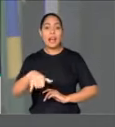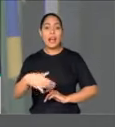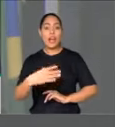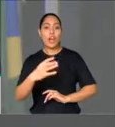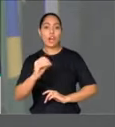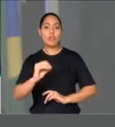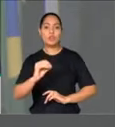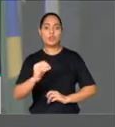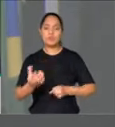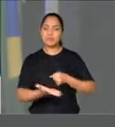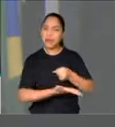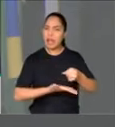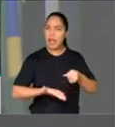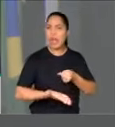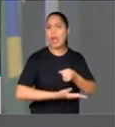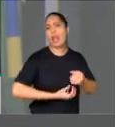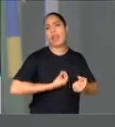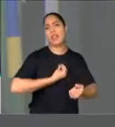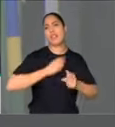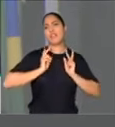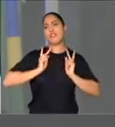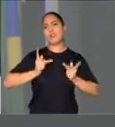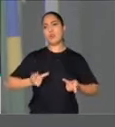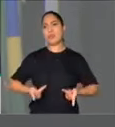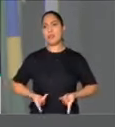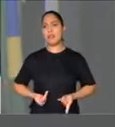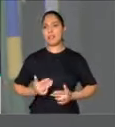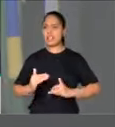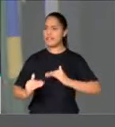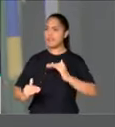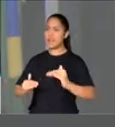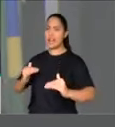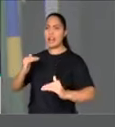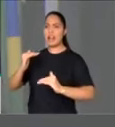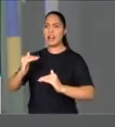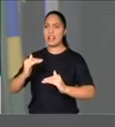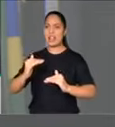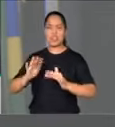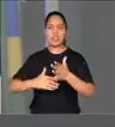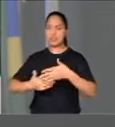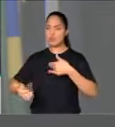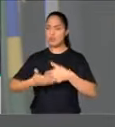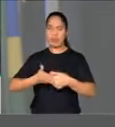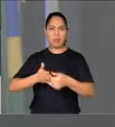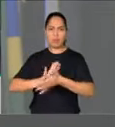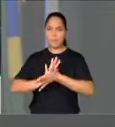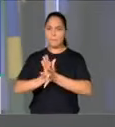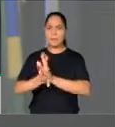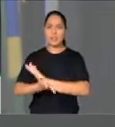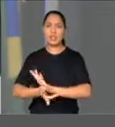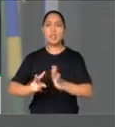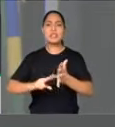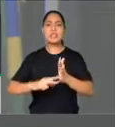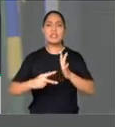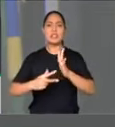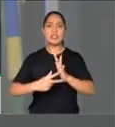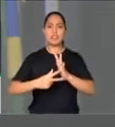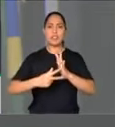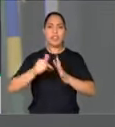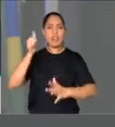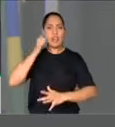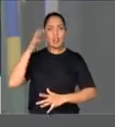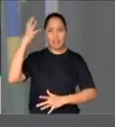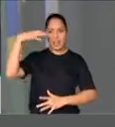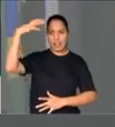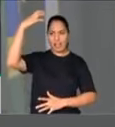e socorre as demais liberdades ameaçadas, feridas e banidas. É a rainha